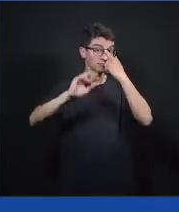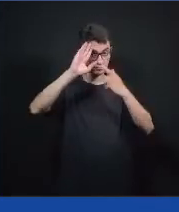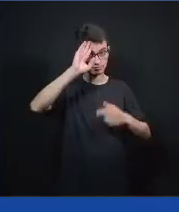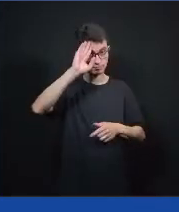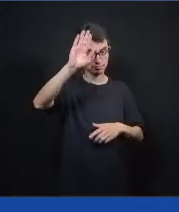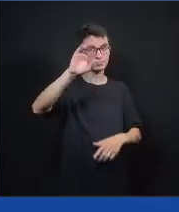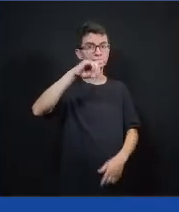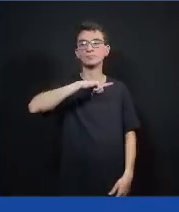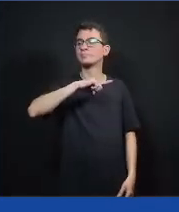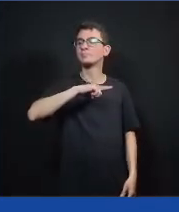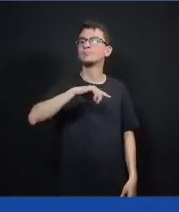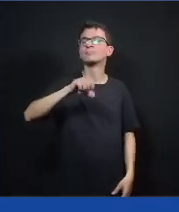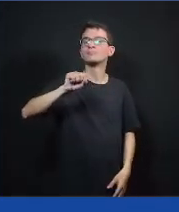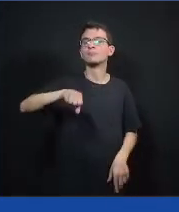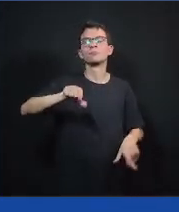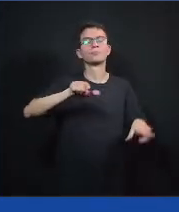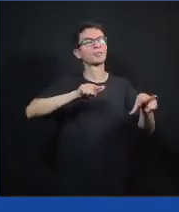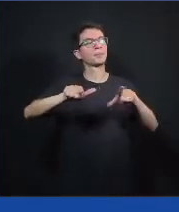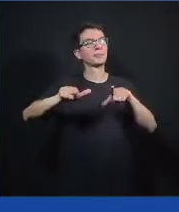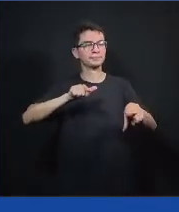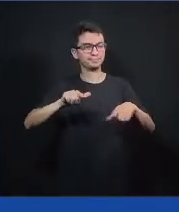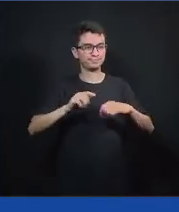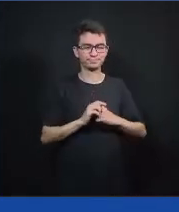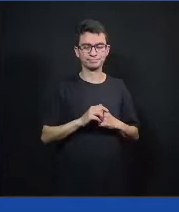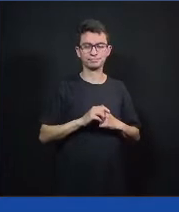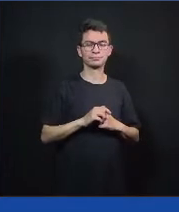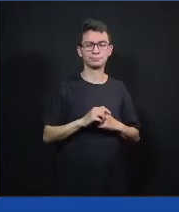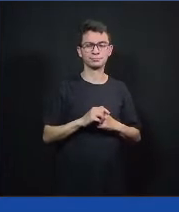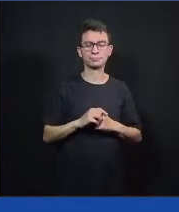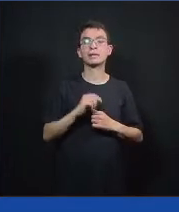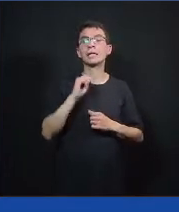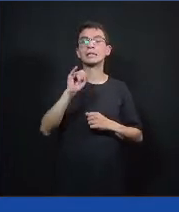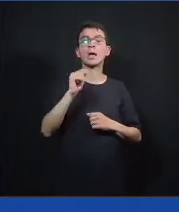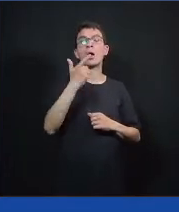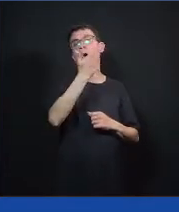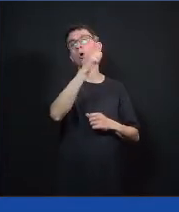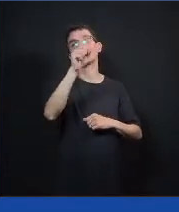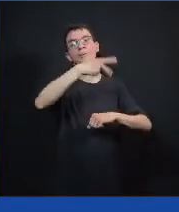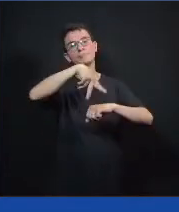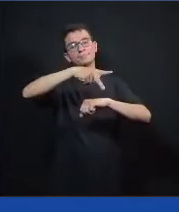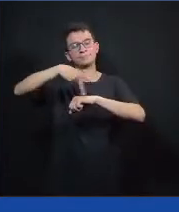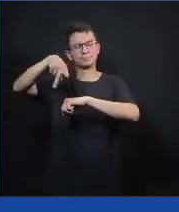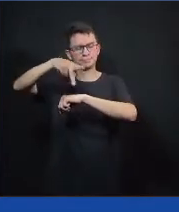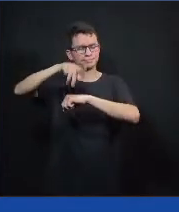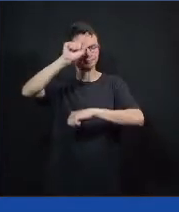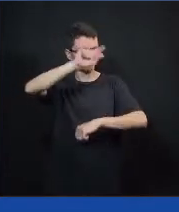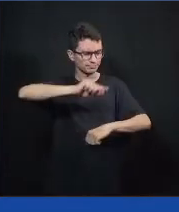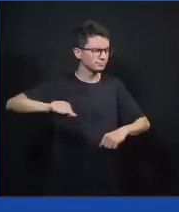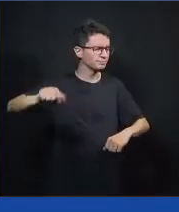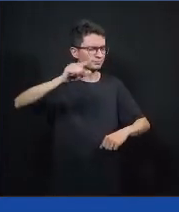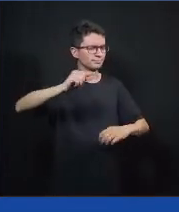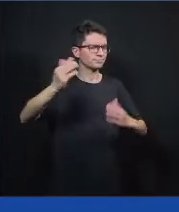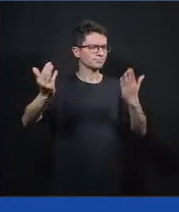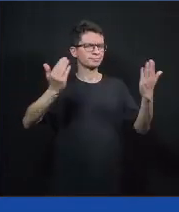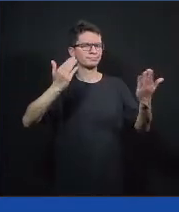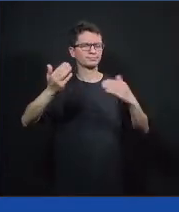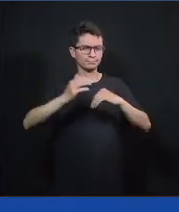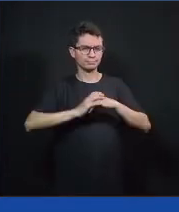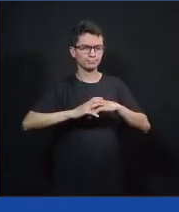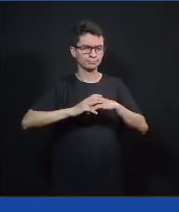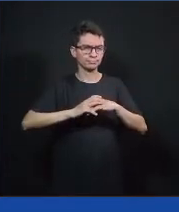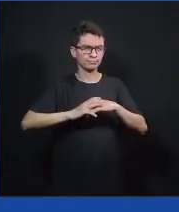para se trabalhar isso. Se comparado a outros países, o nosso corpo técnico que assiste